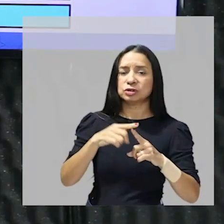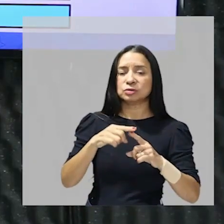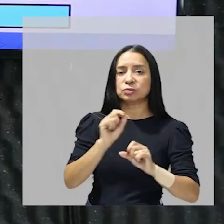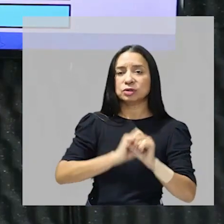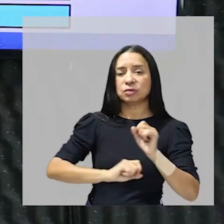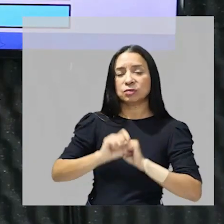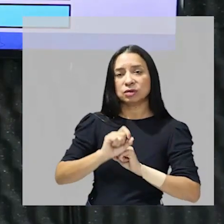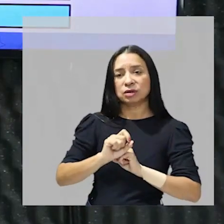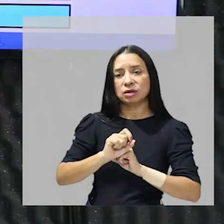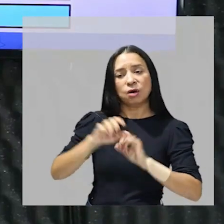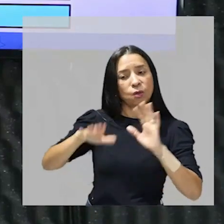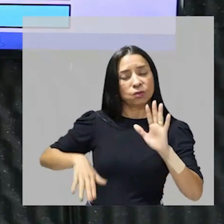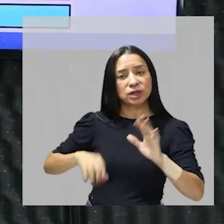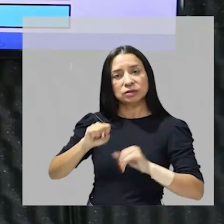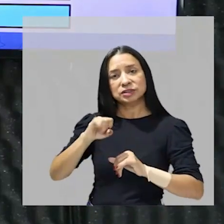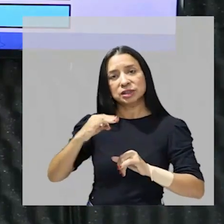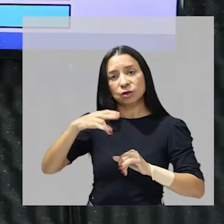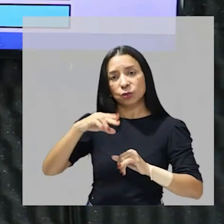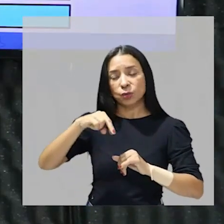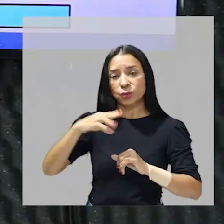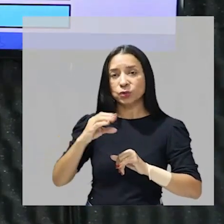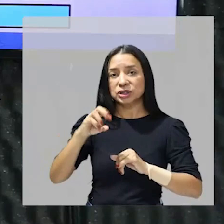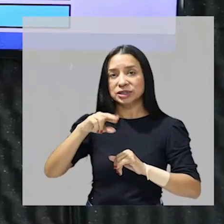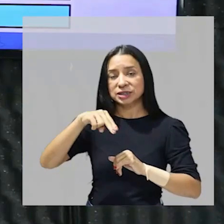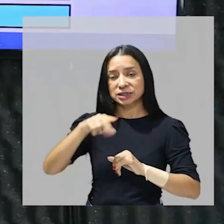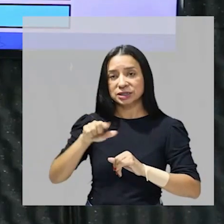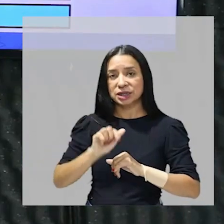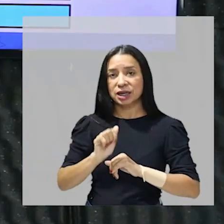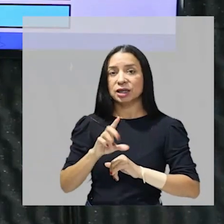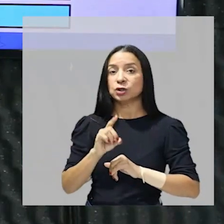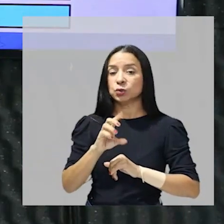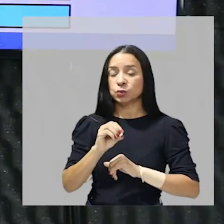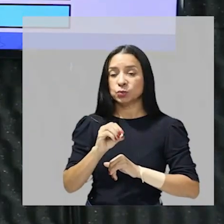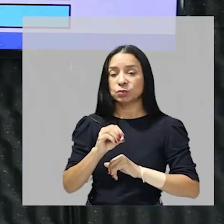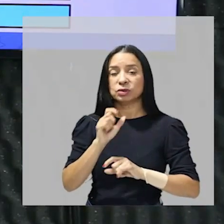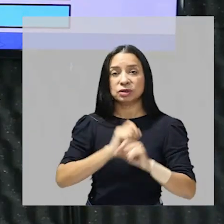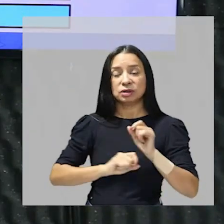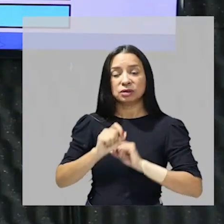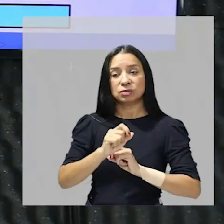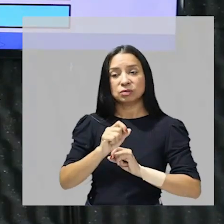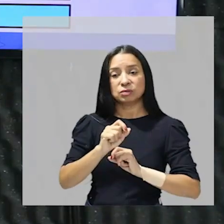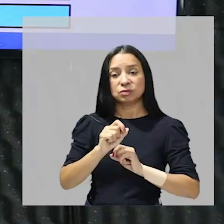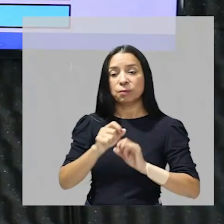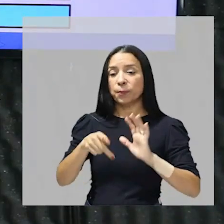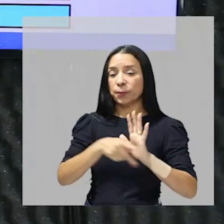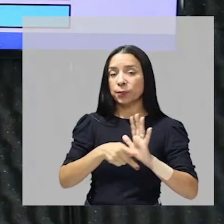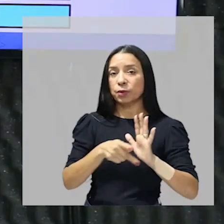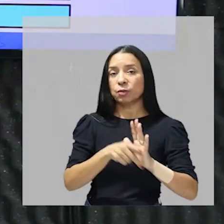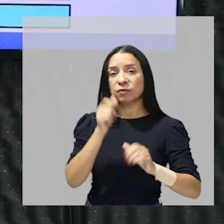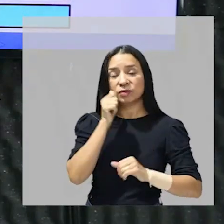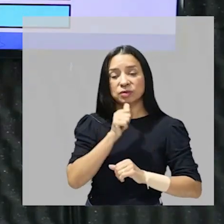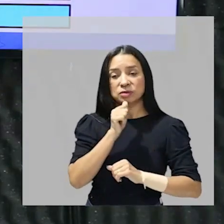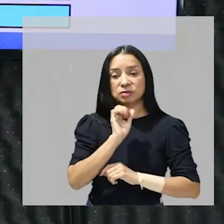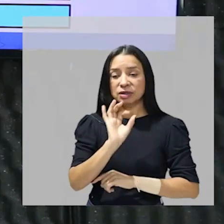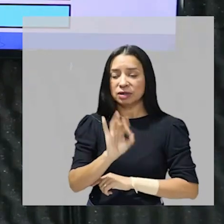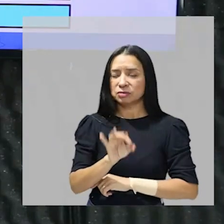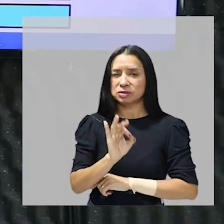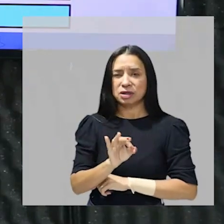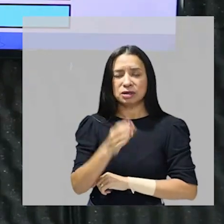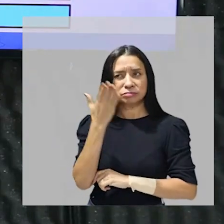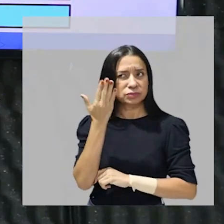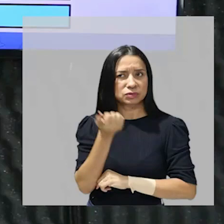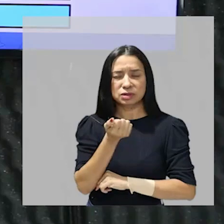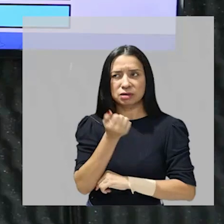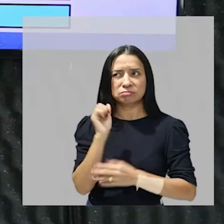são modalidades que são exclusivamente femininas. O porquê ao certo eu não sei, mas eu tenho um